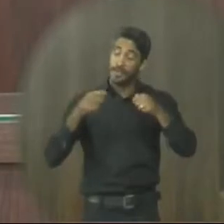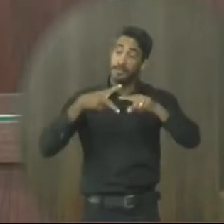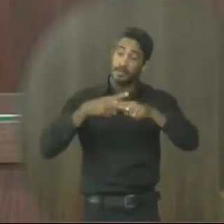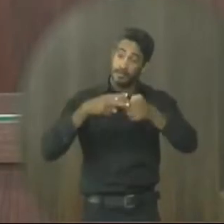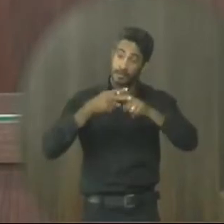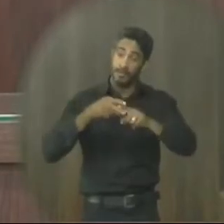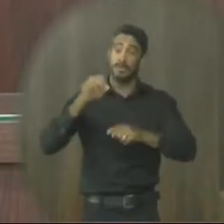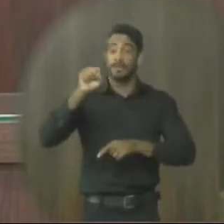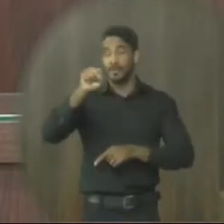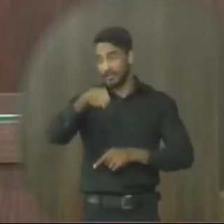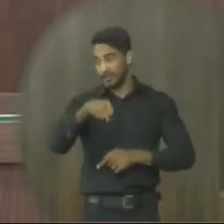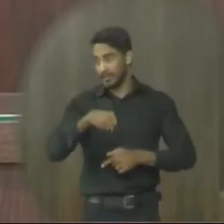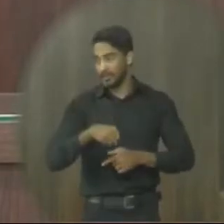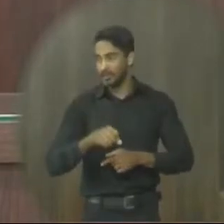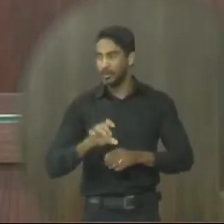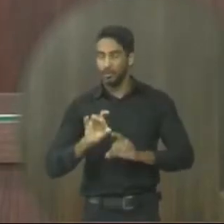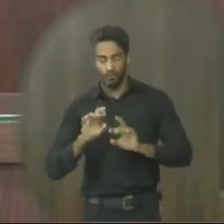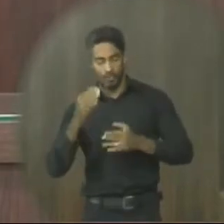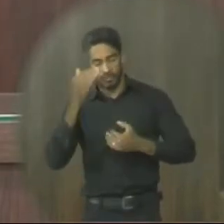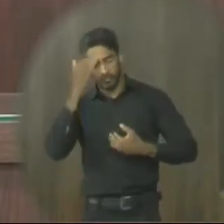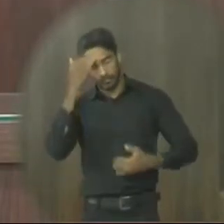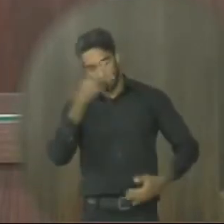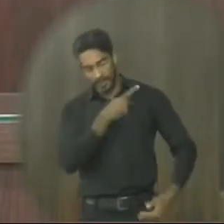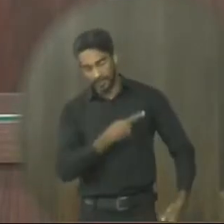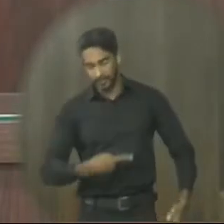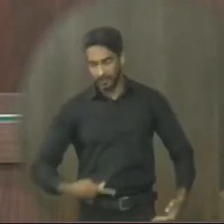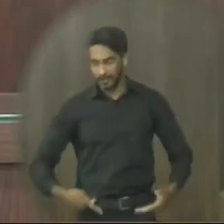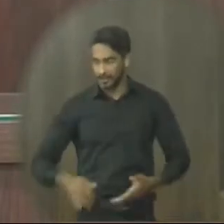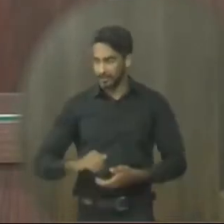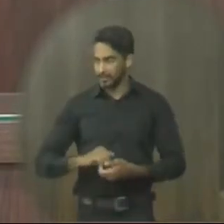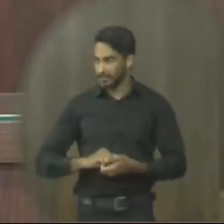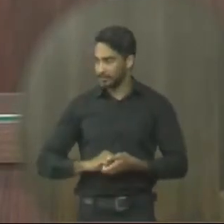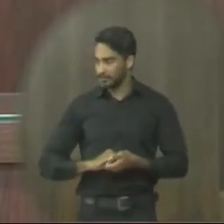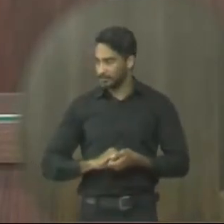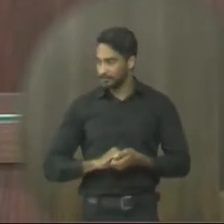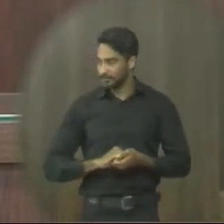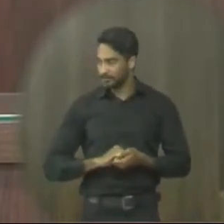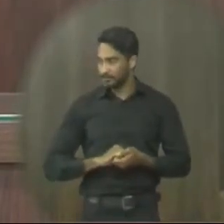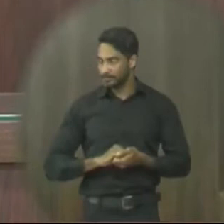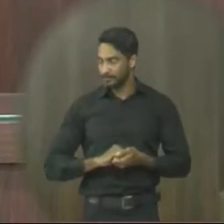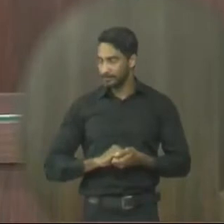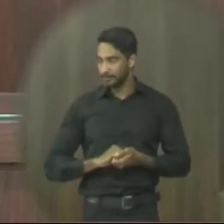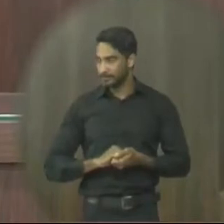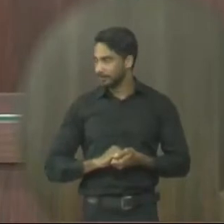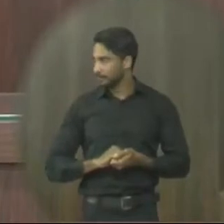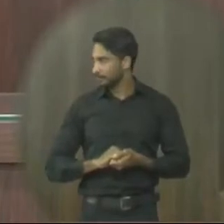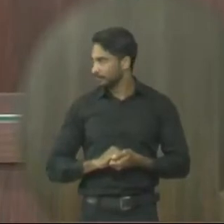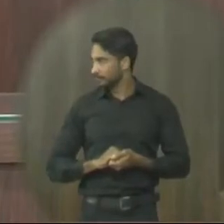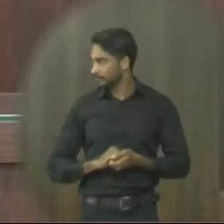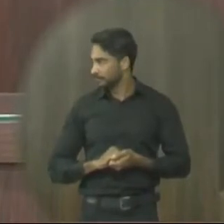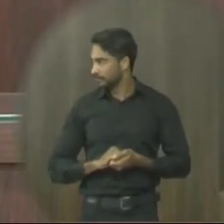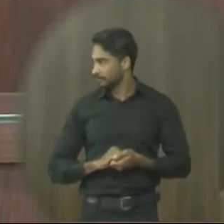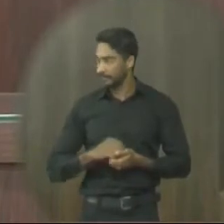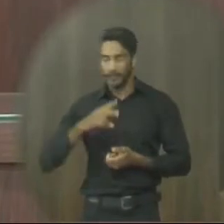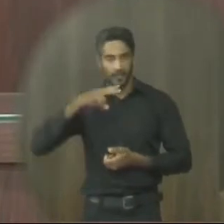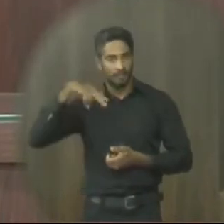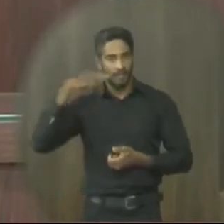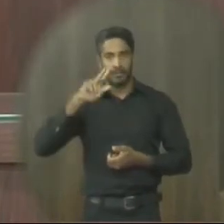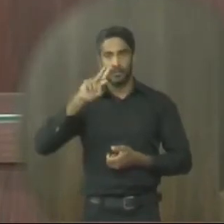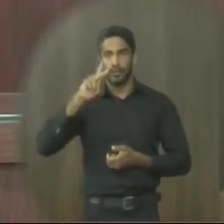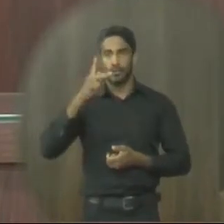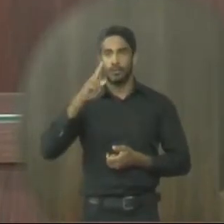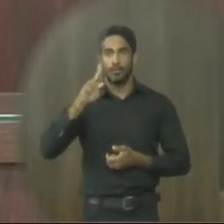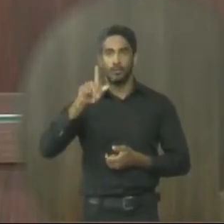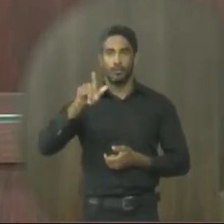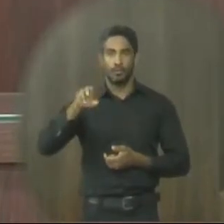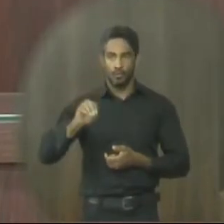solução, sim. No mais, muito obrigado, senhor presidente, e satisfeito, secretário. Obrigado, vereador Hugo. Boa